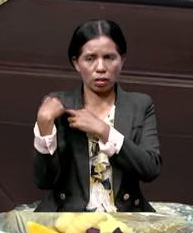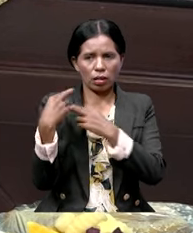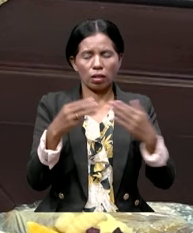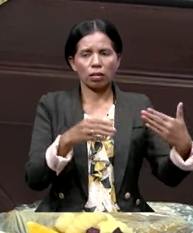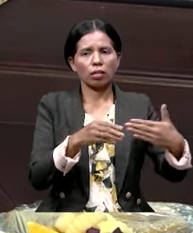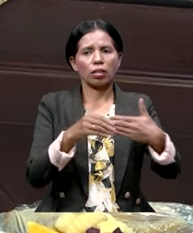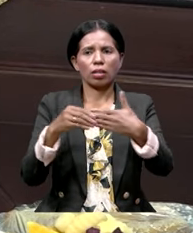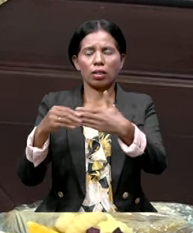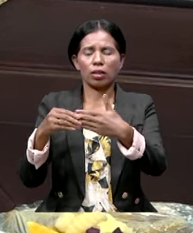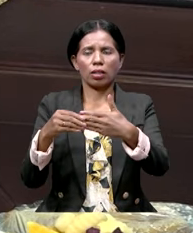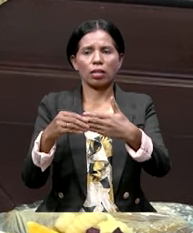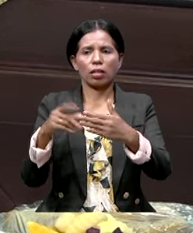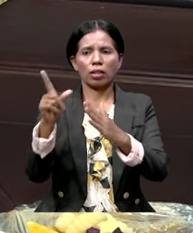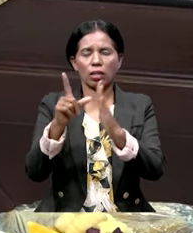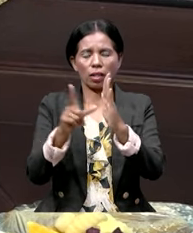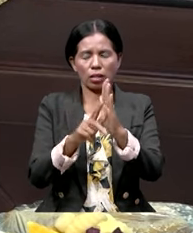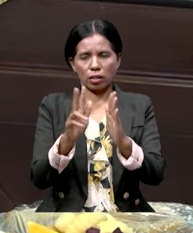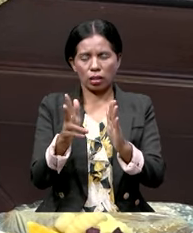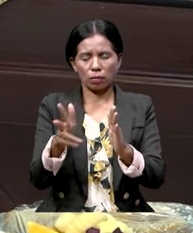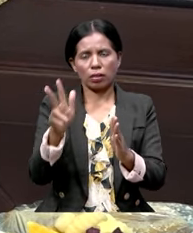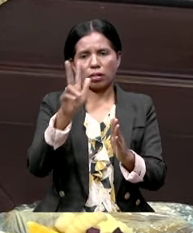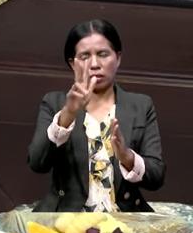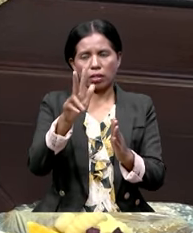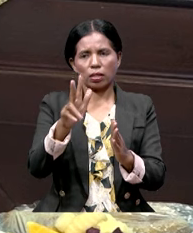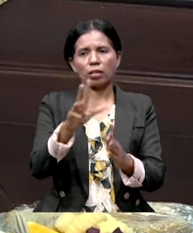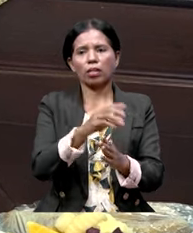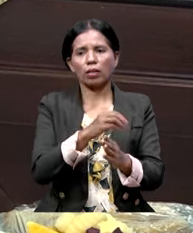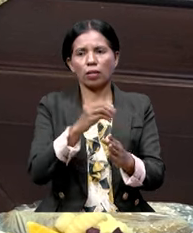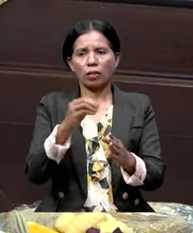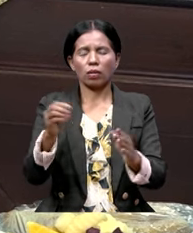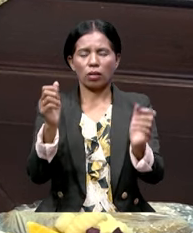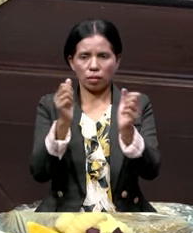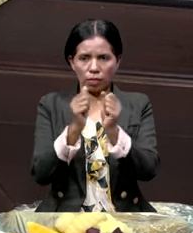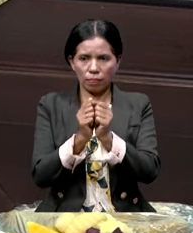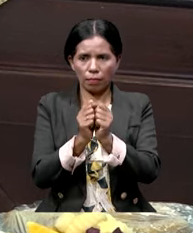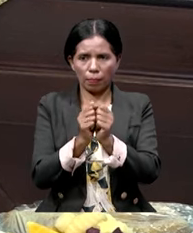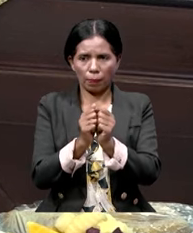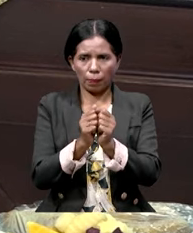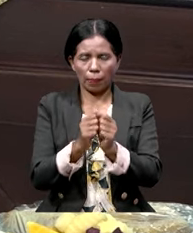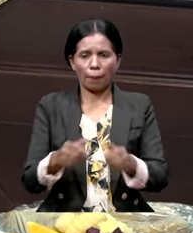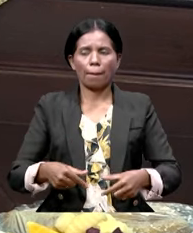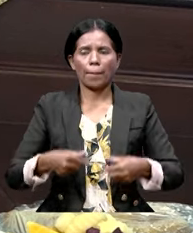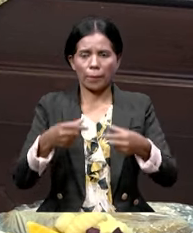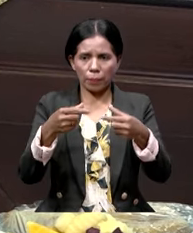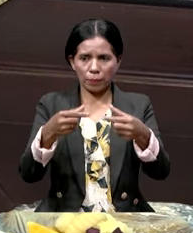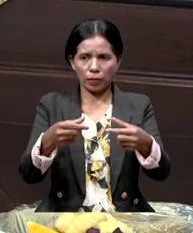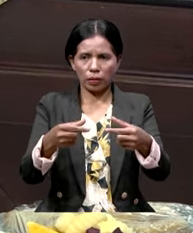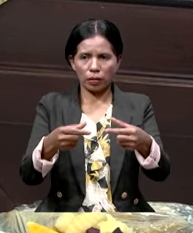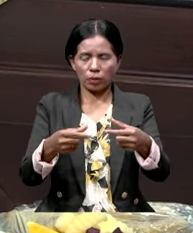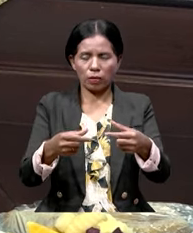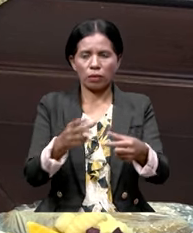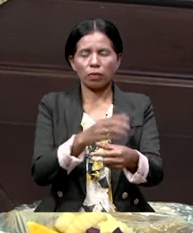di decreto lei 33 ne afera ba 3 ne homos fo multa